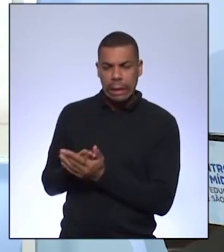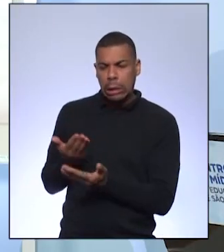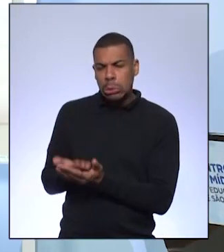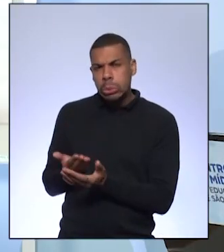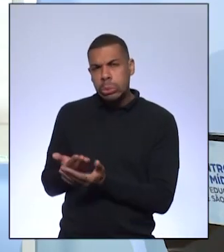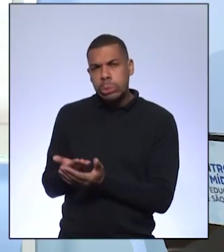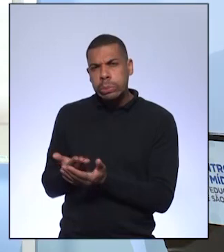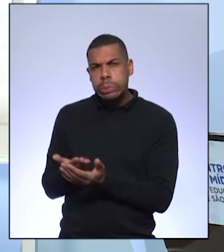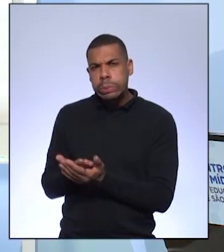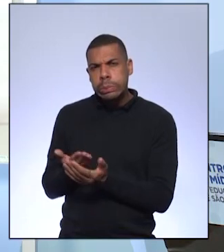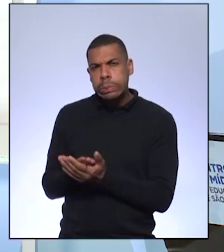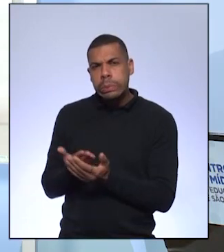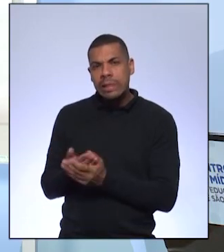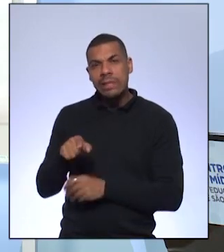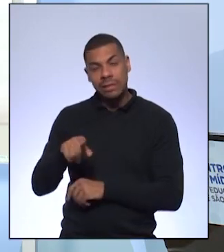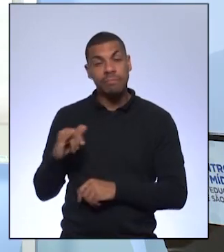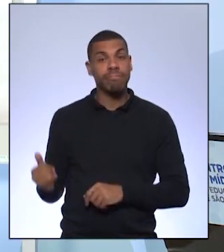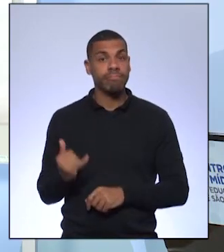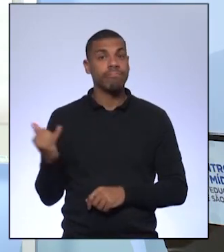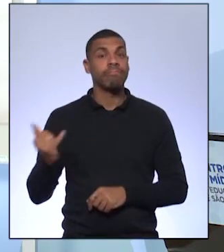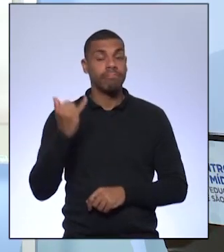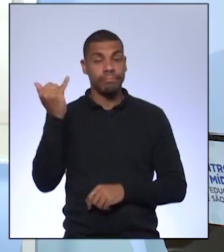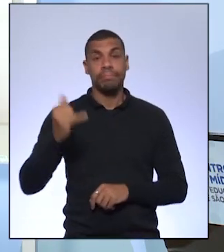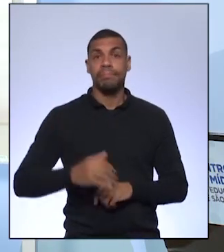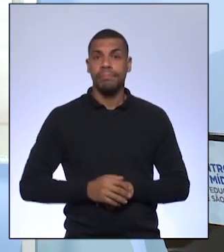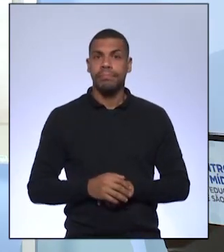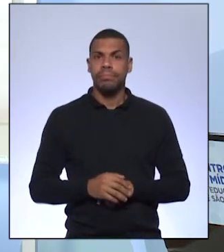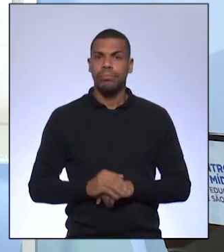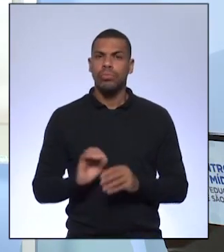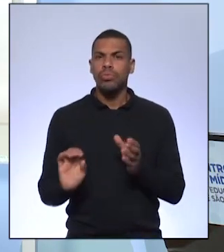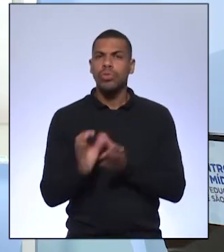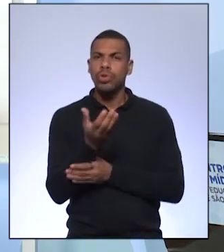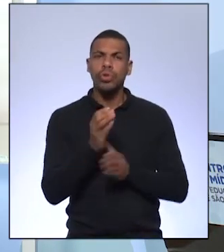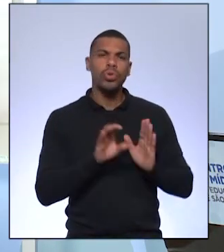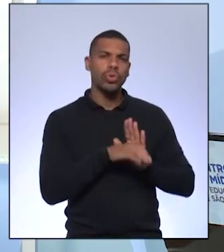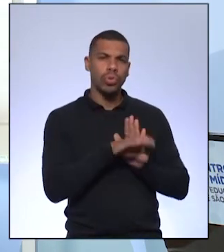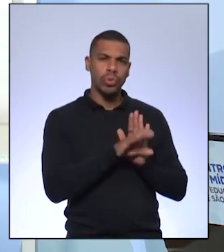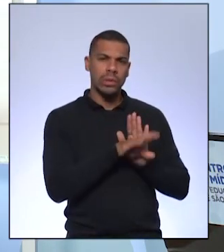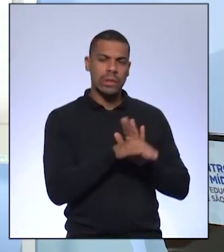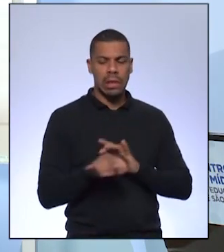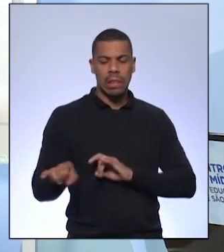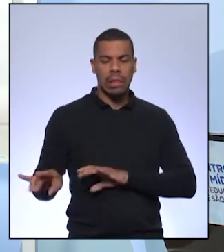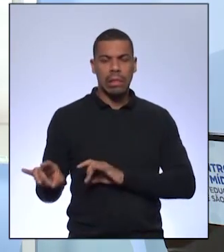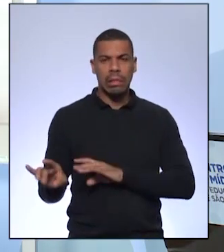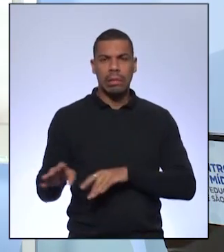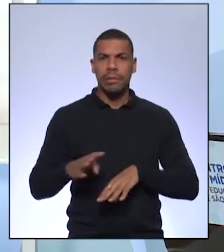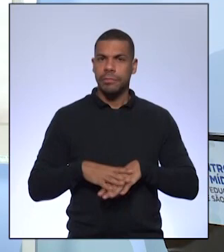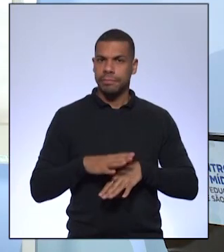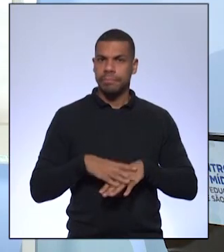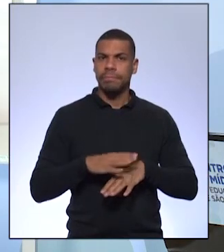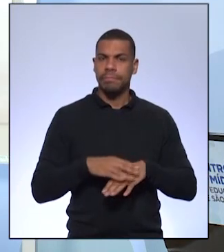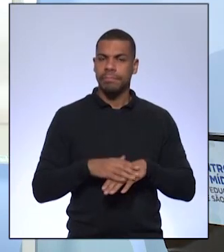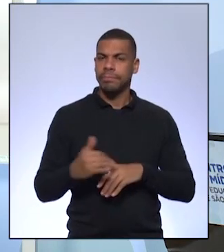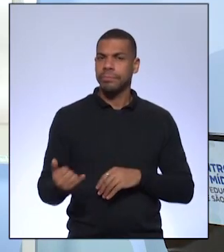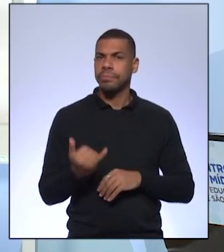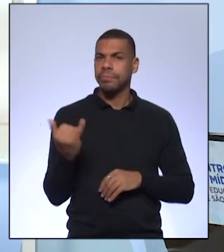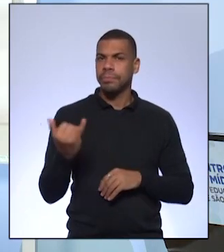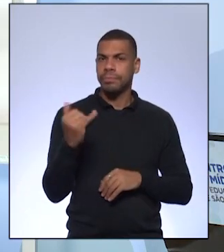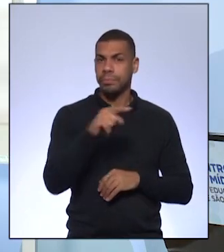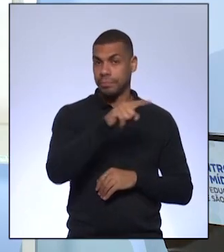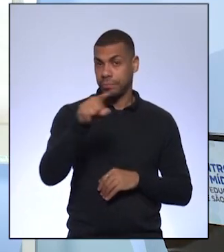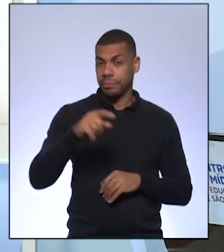essas questões e elas são importantes, né? Cria esse conceito teórico da matemática, que ele é importante